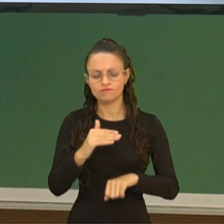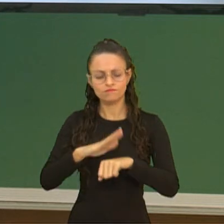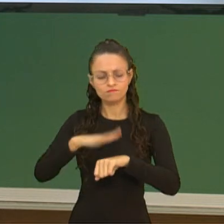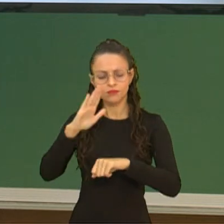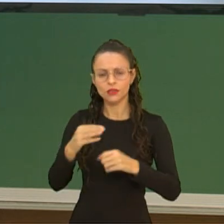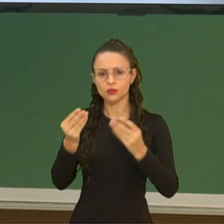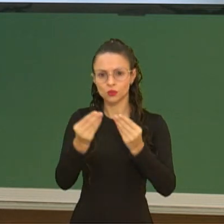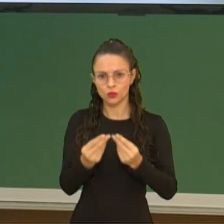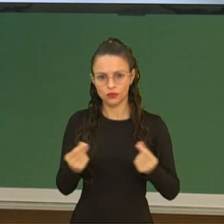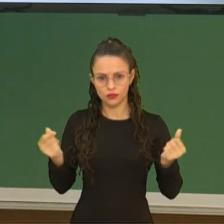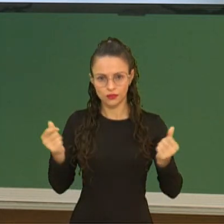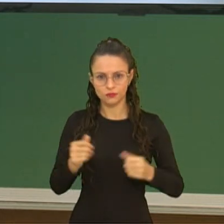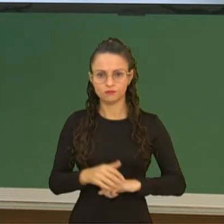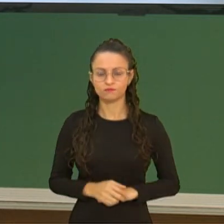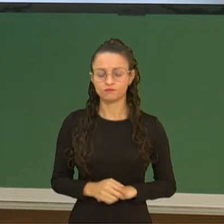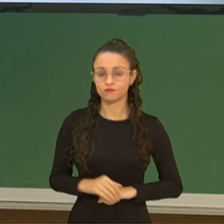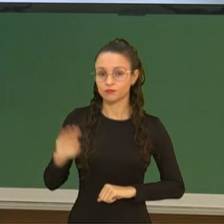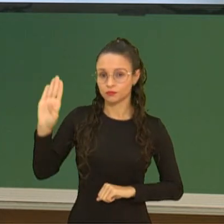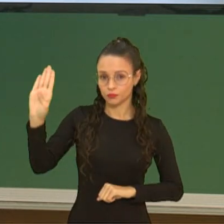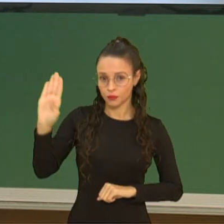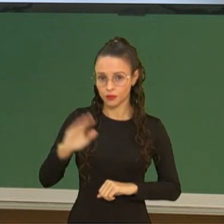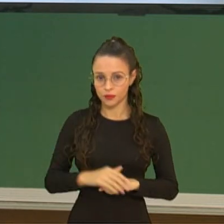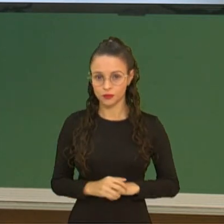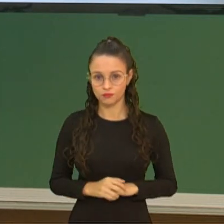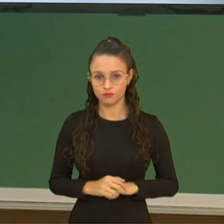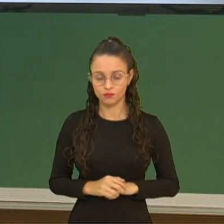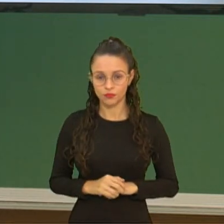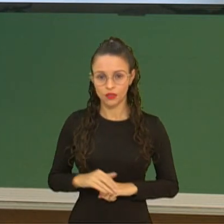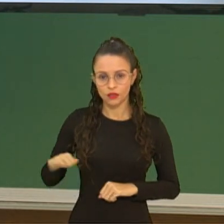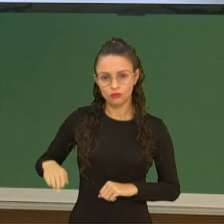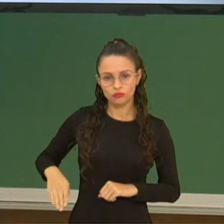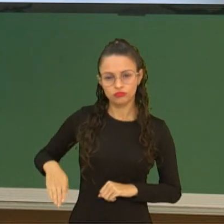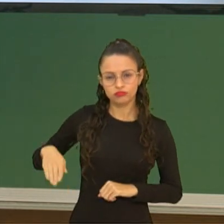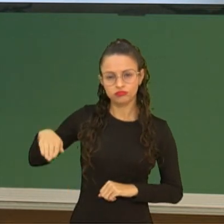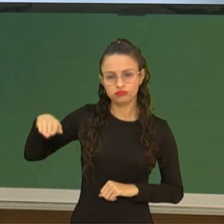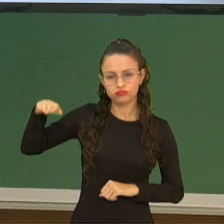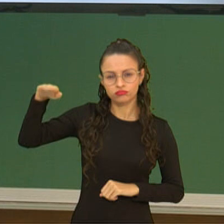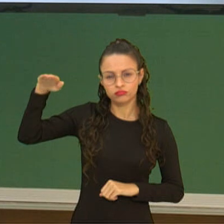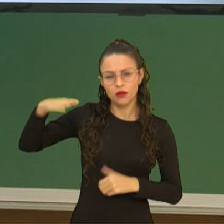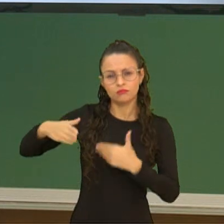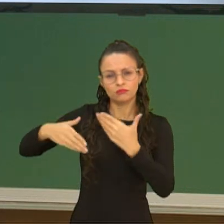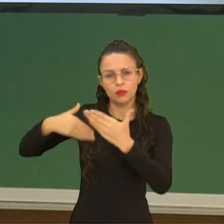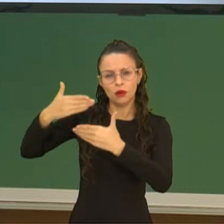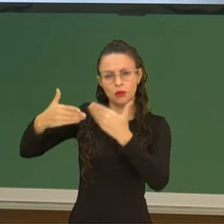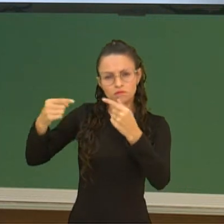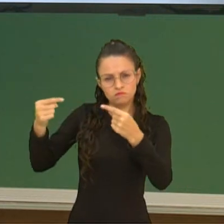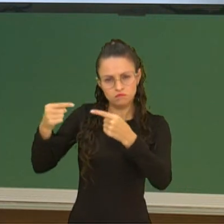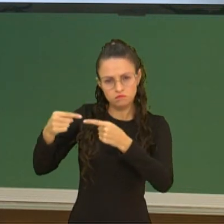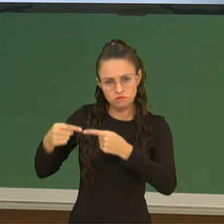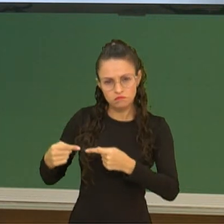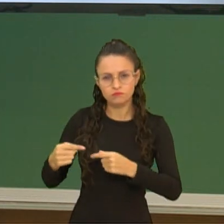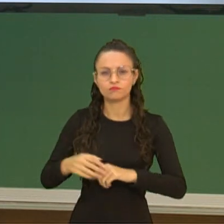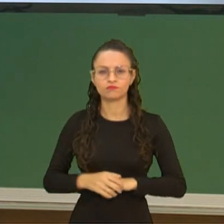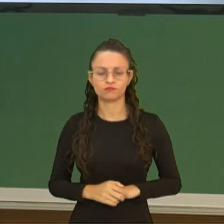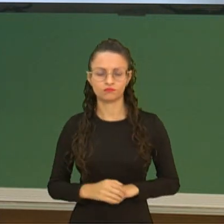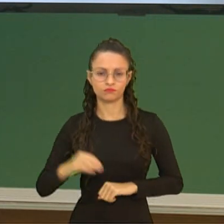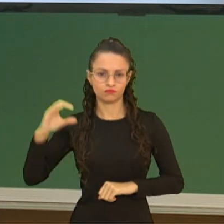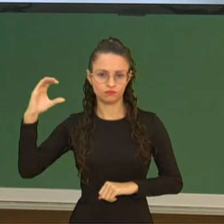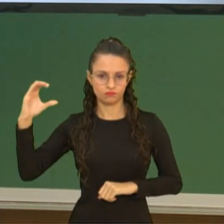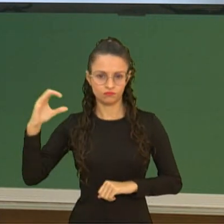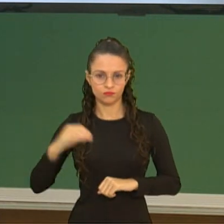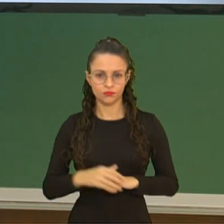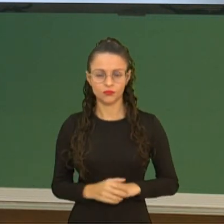qualidade aaa em b há um crescimento e desenvolvimento adequado a alternativa se